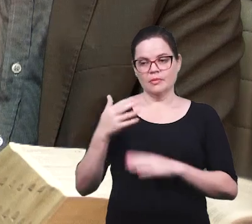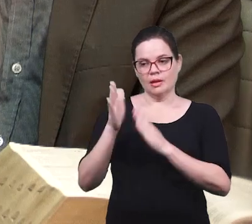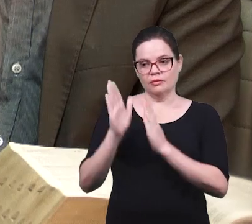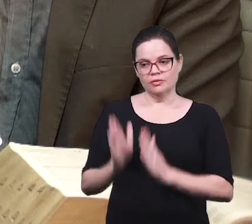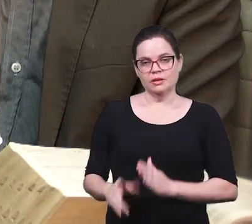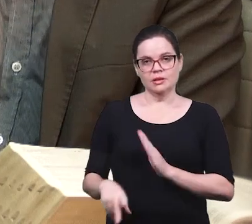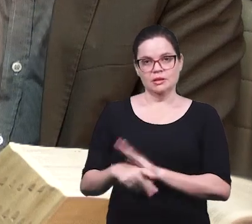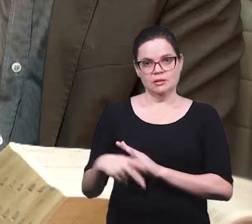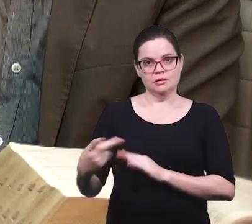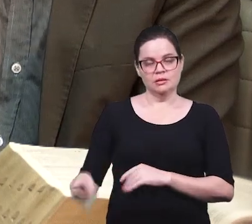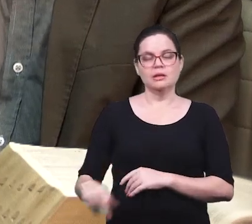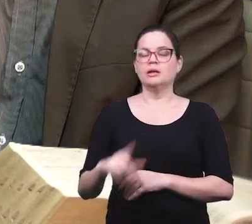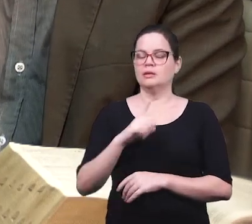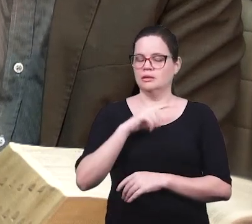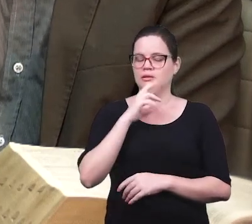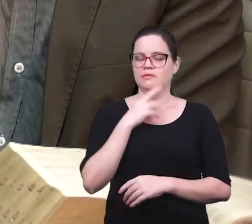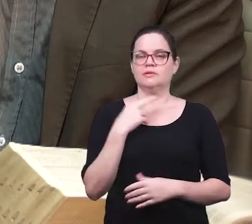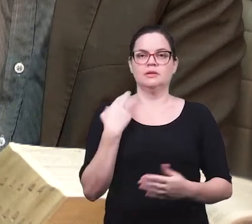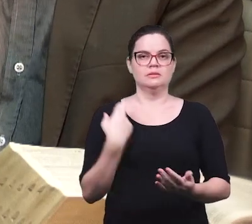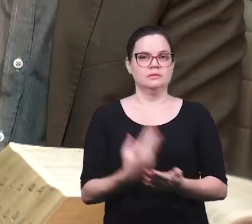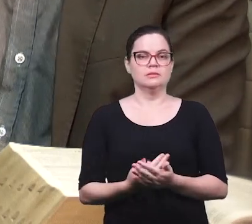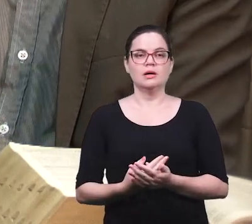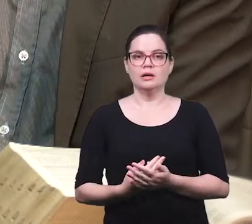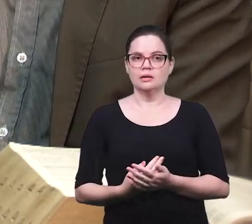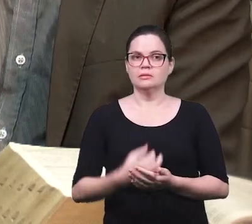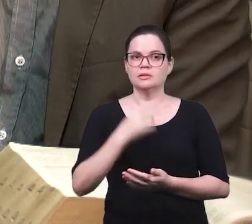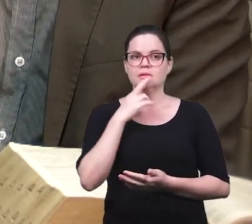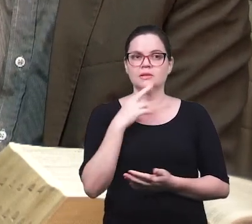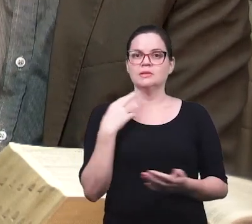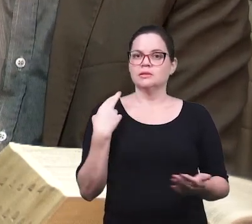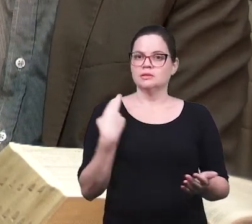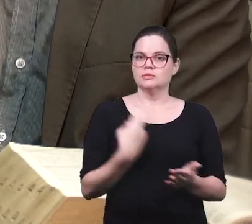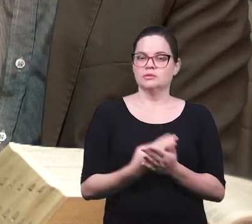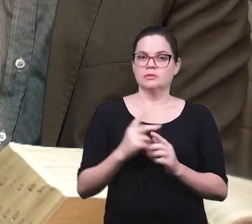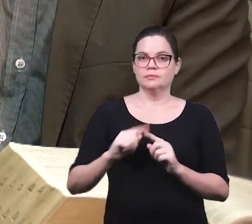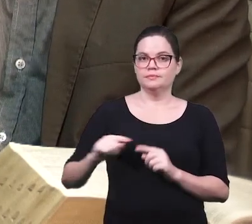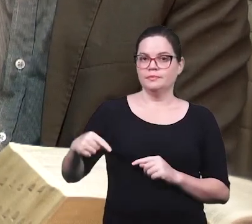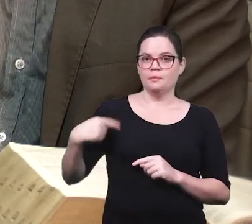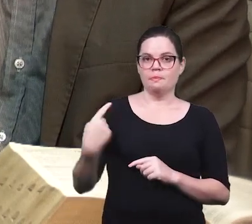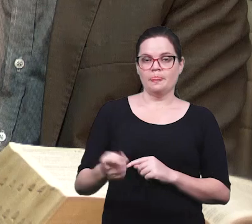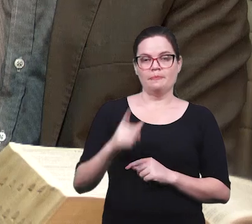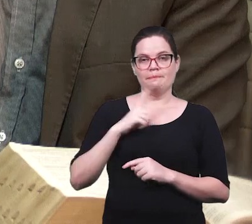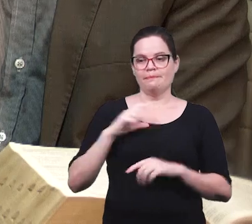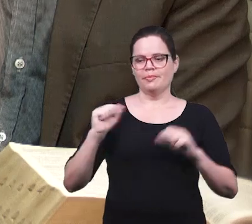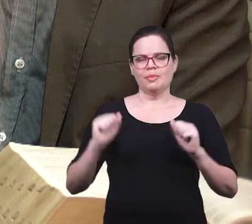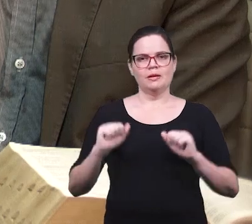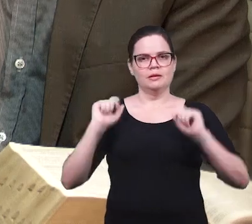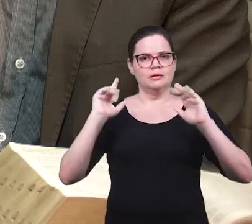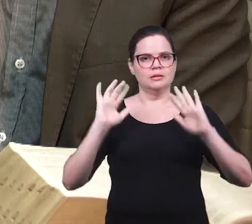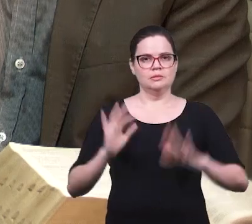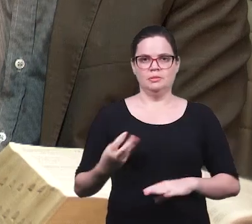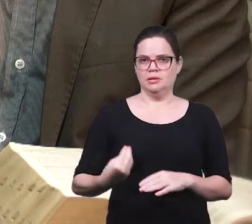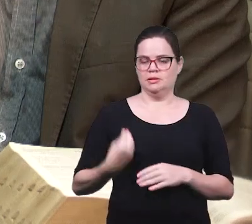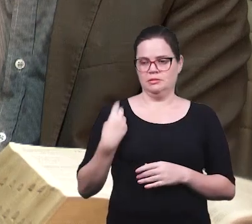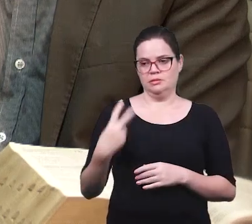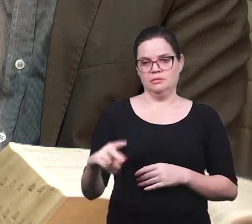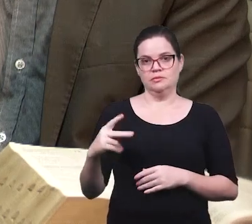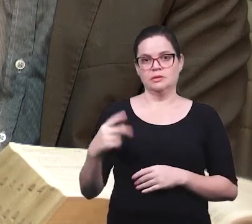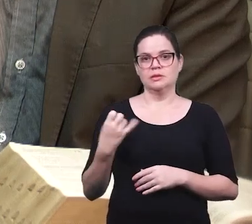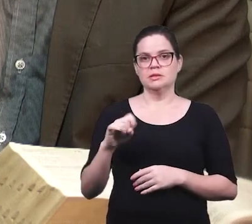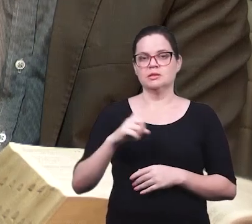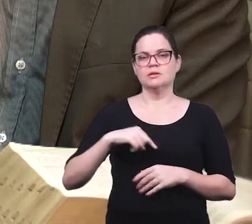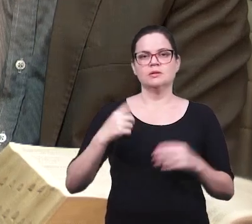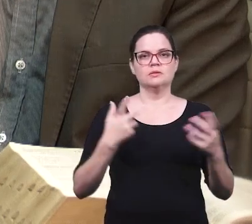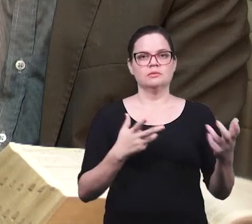resultados. A fidelidade dele gerou resultados, e resultados que reverberaram na vida dele, em toda a trajetória dele. Porque se nós